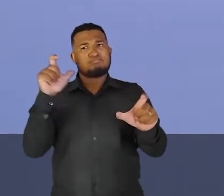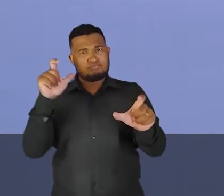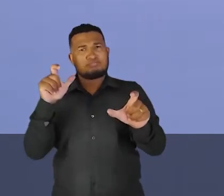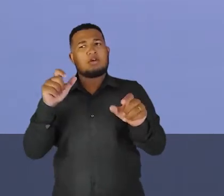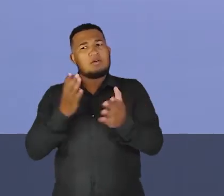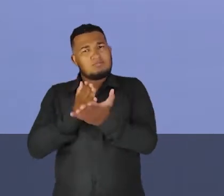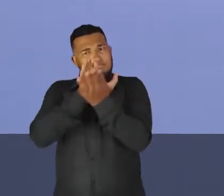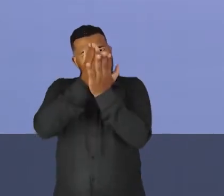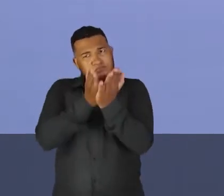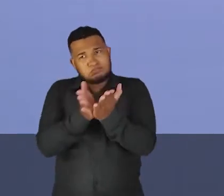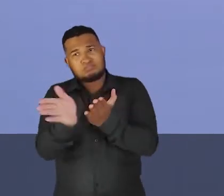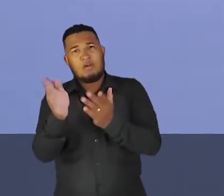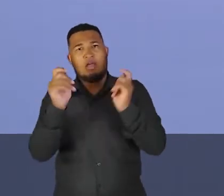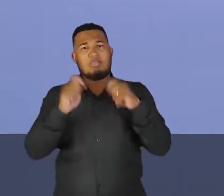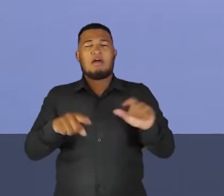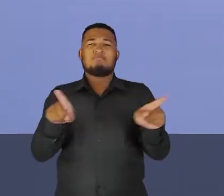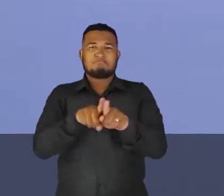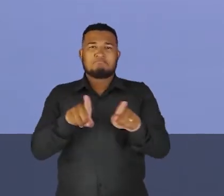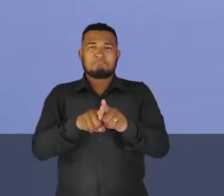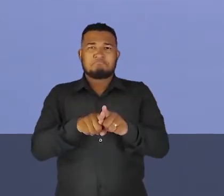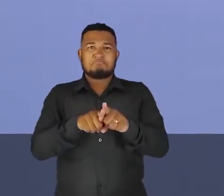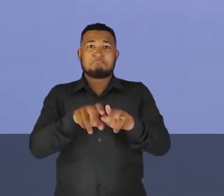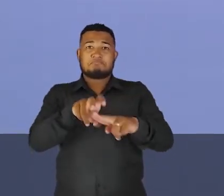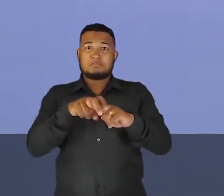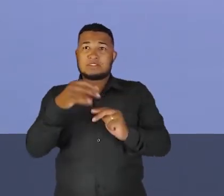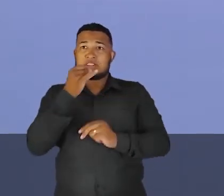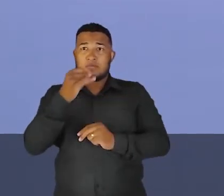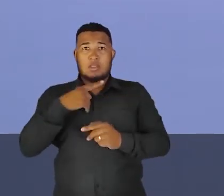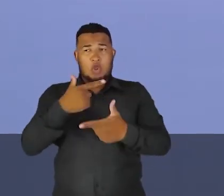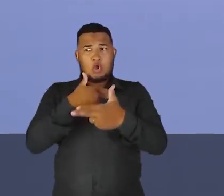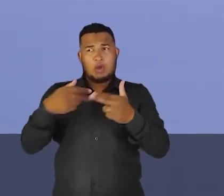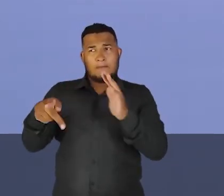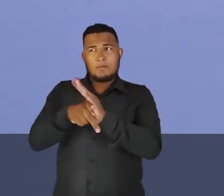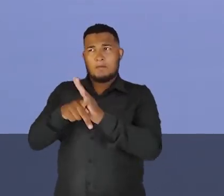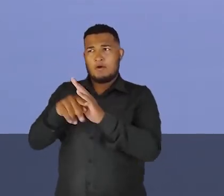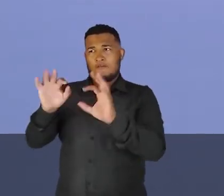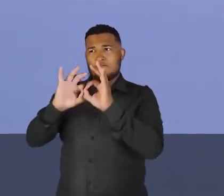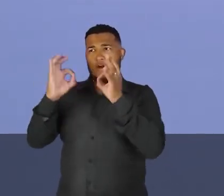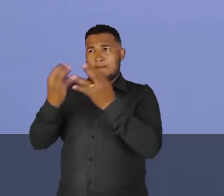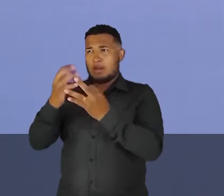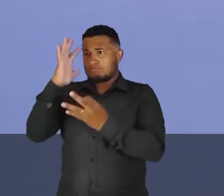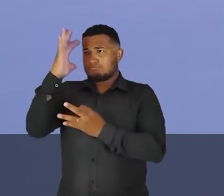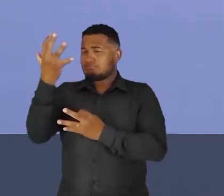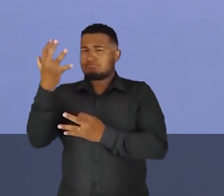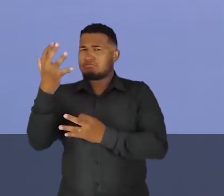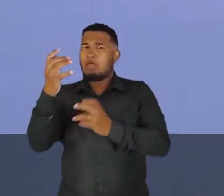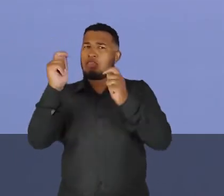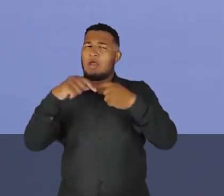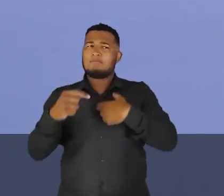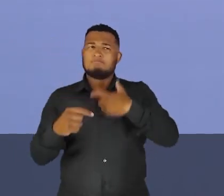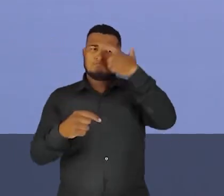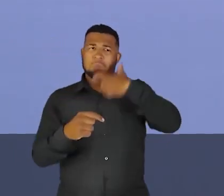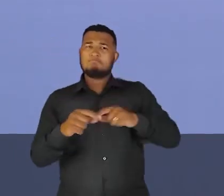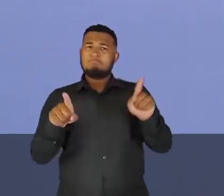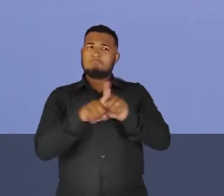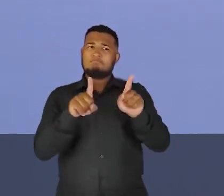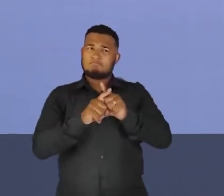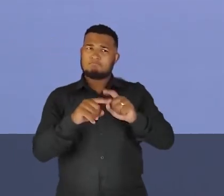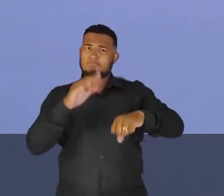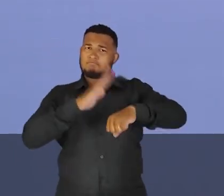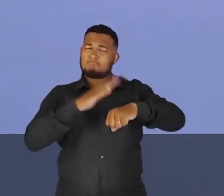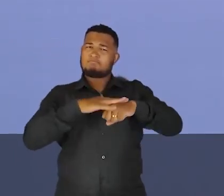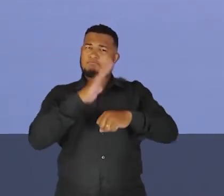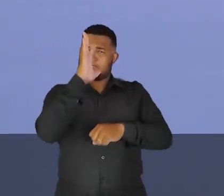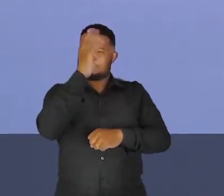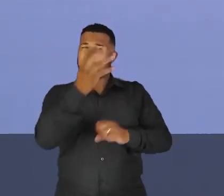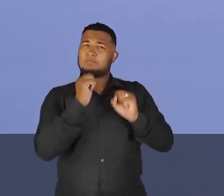família, tá? E vem deixando de ser um espaço, assim, privado, ou seja, de decisões da família, para se tornar, então, uma interferência, pública. Por quê,